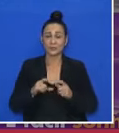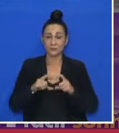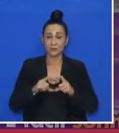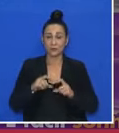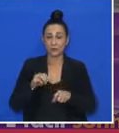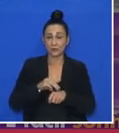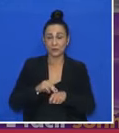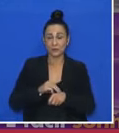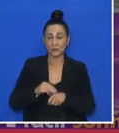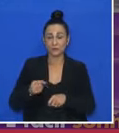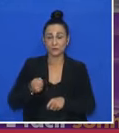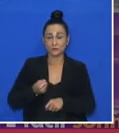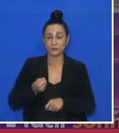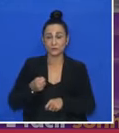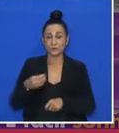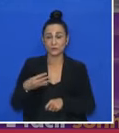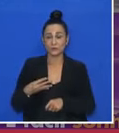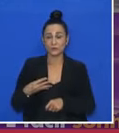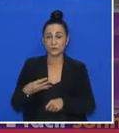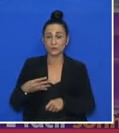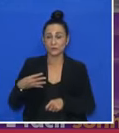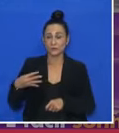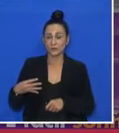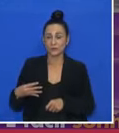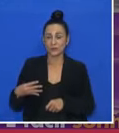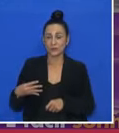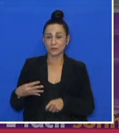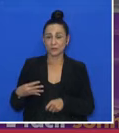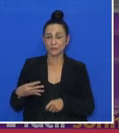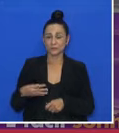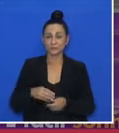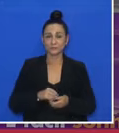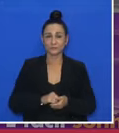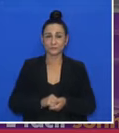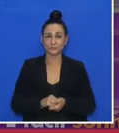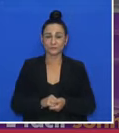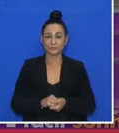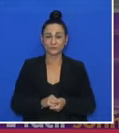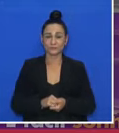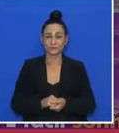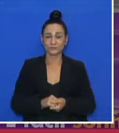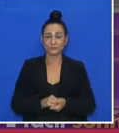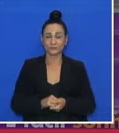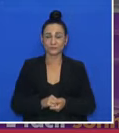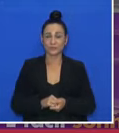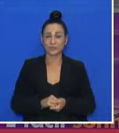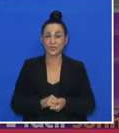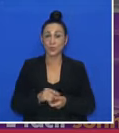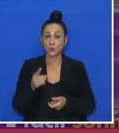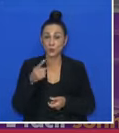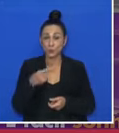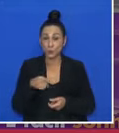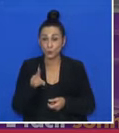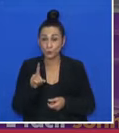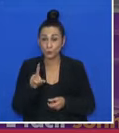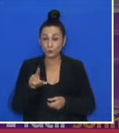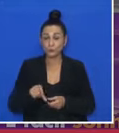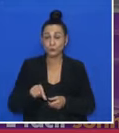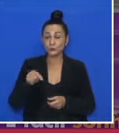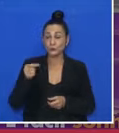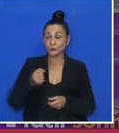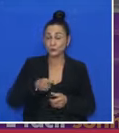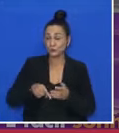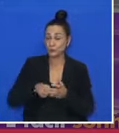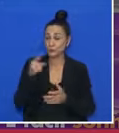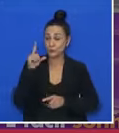Bola marrom, número 44. Marrom, 44. O sexto e último número